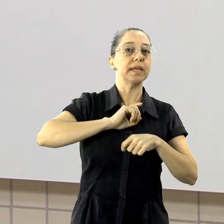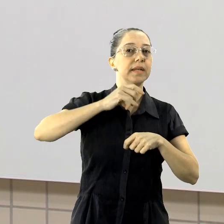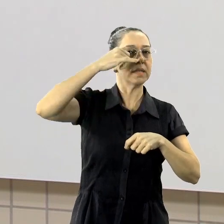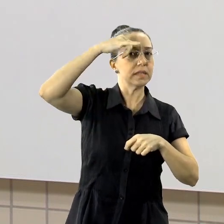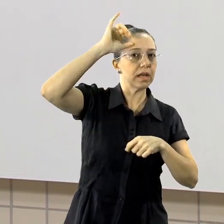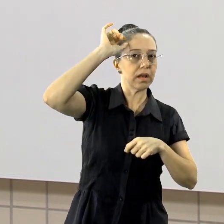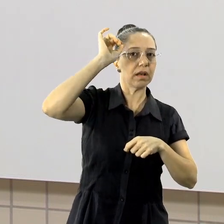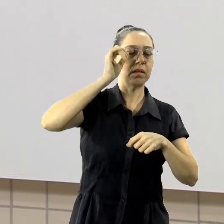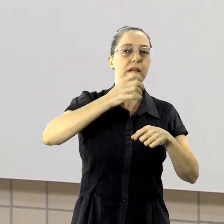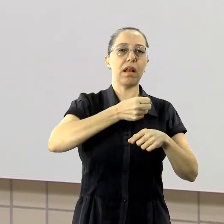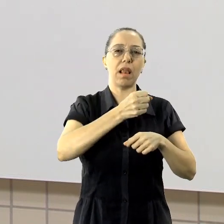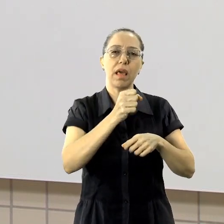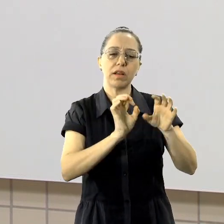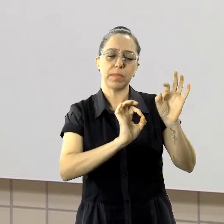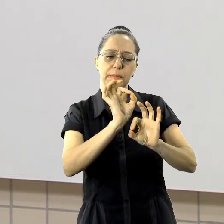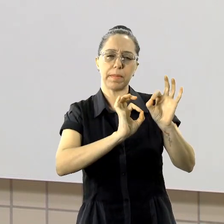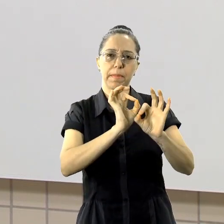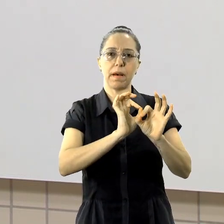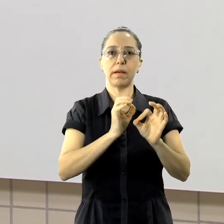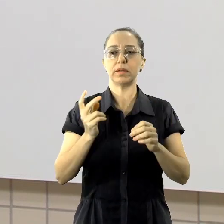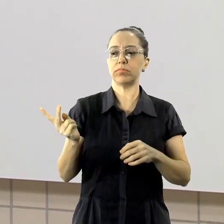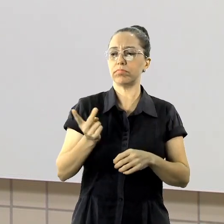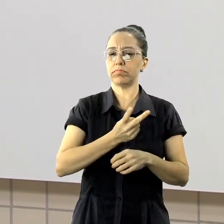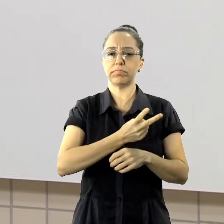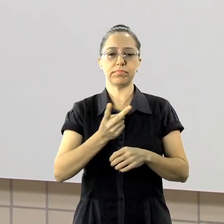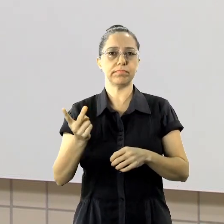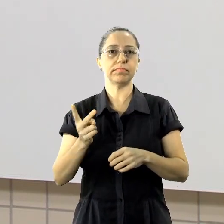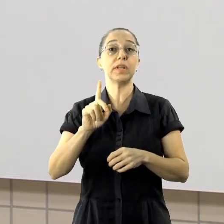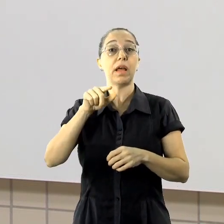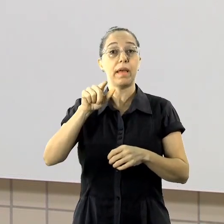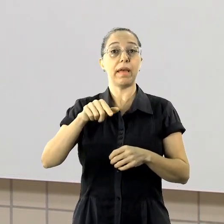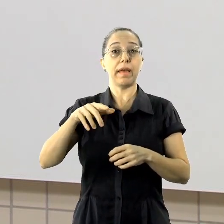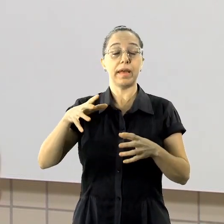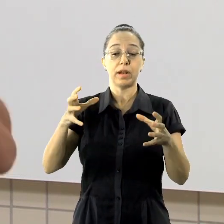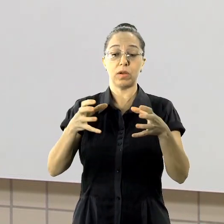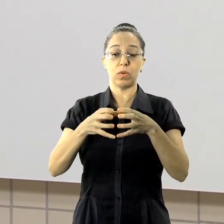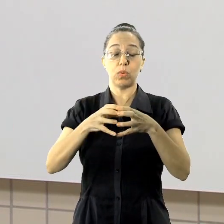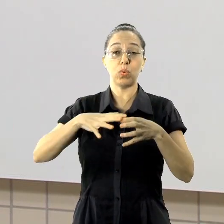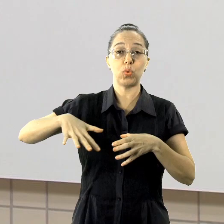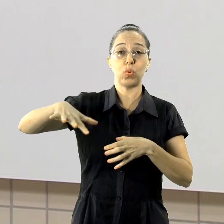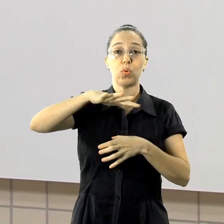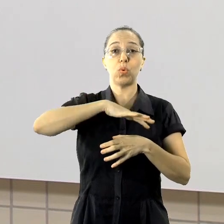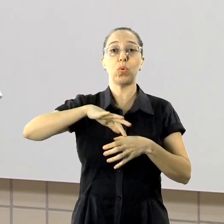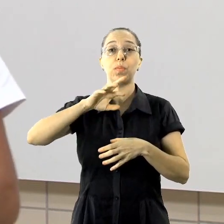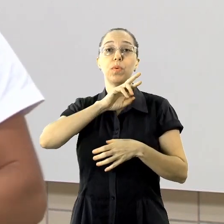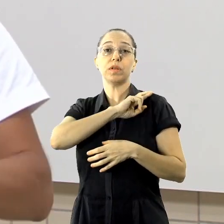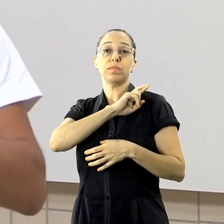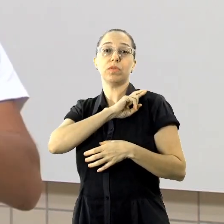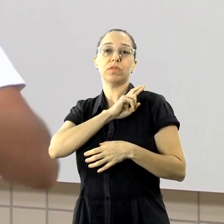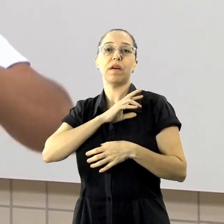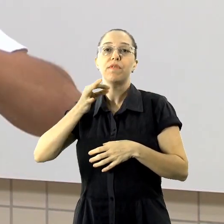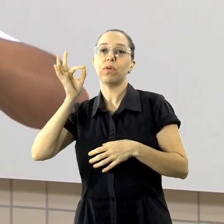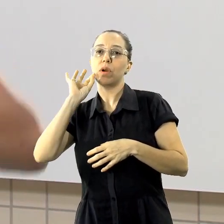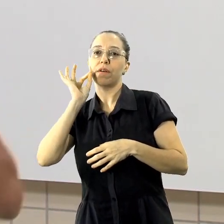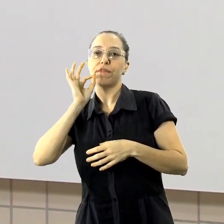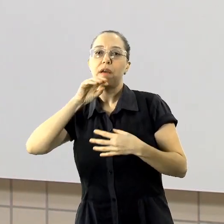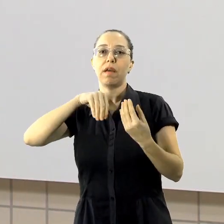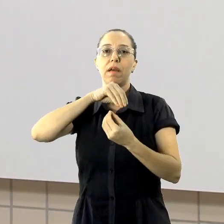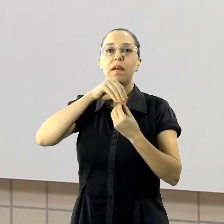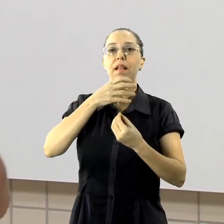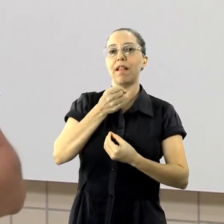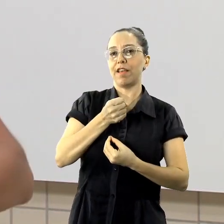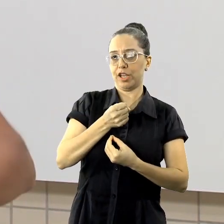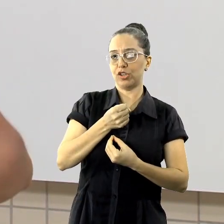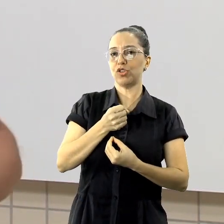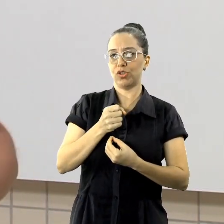produção de leite, acabou virando um trocadilho, República do Café com Leite. Esses dois estados, eles